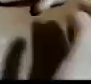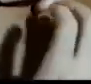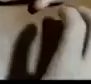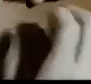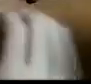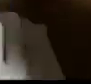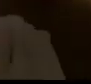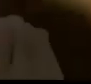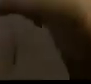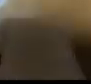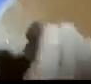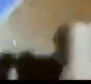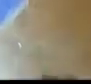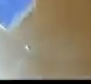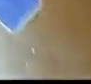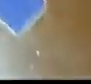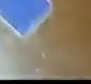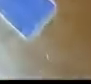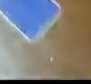Pode começar.